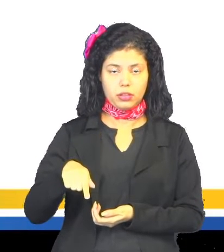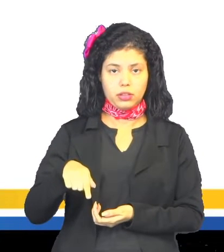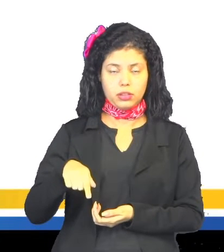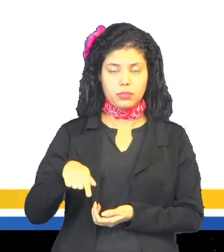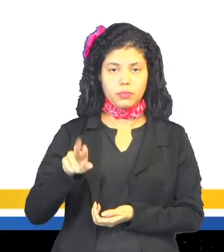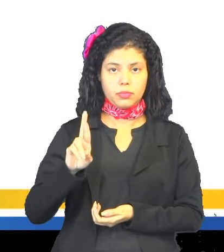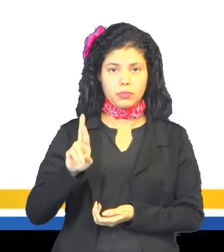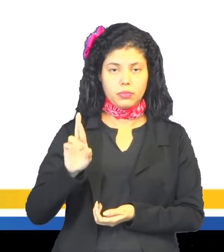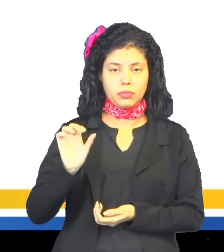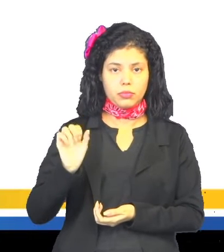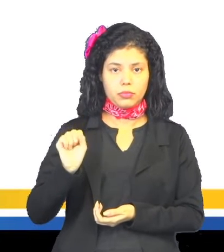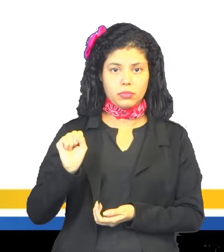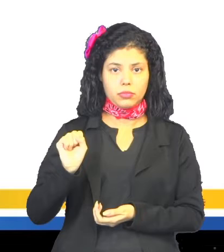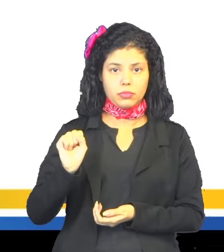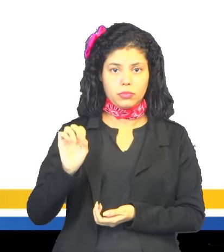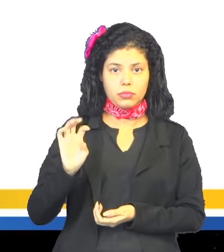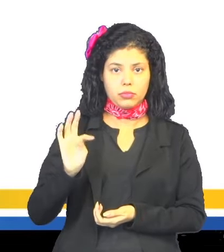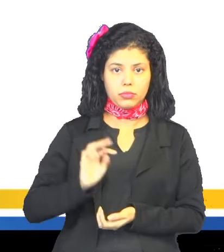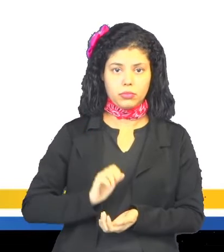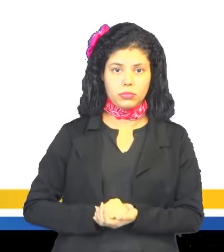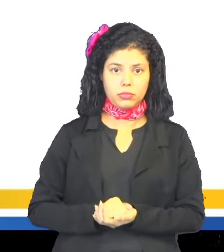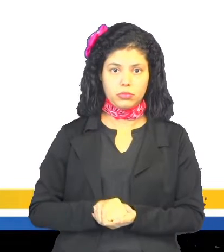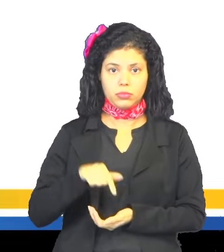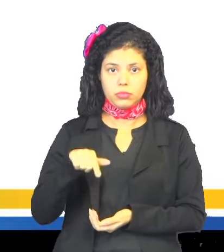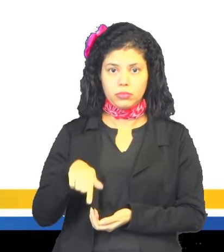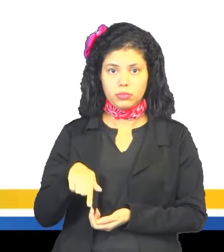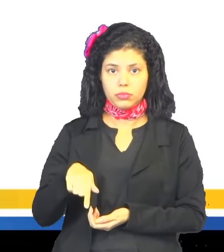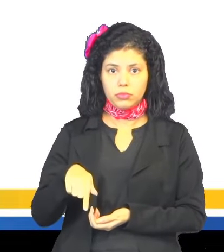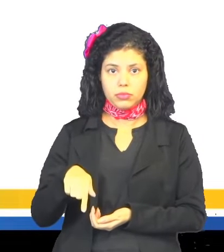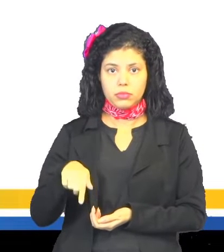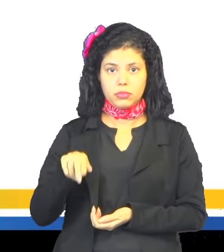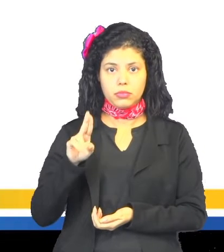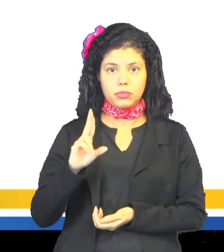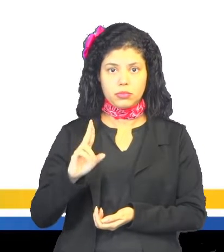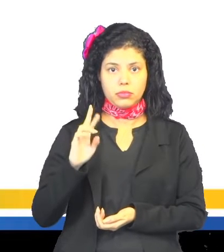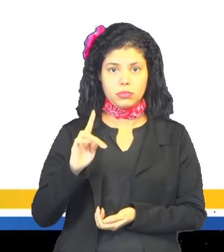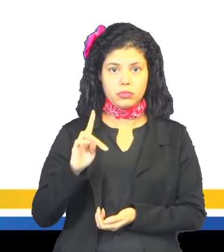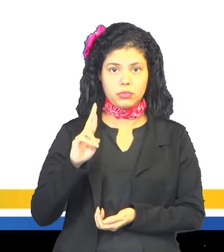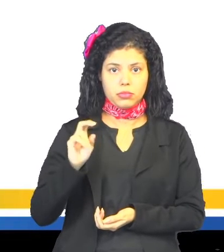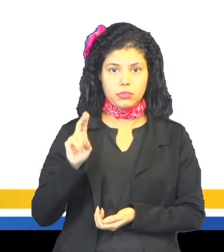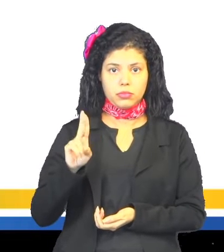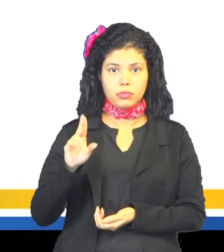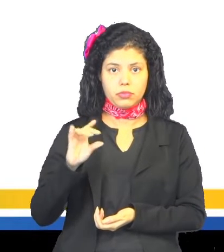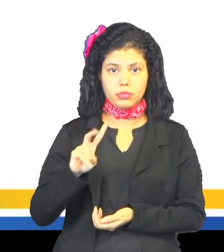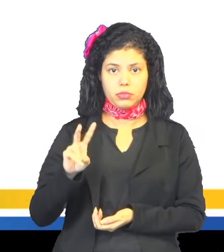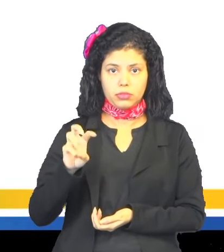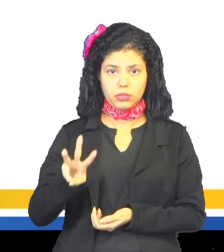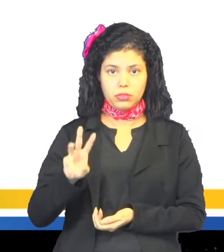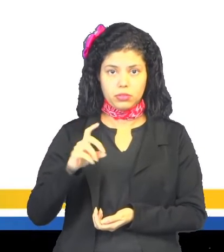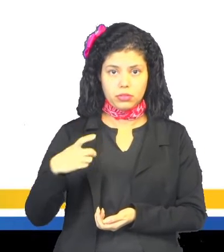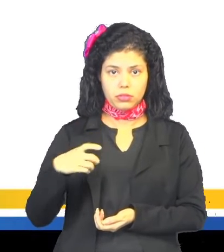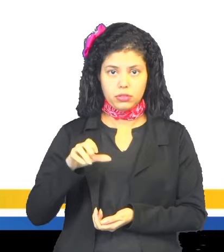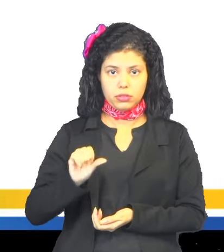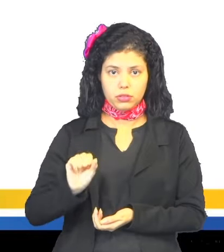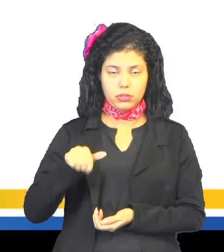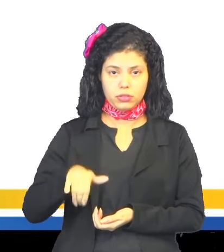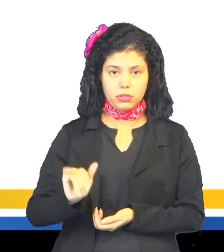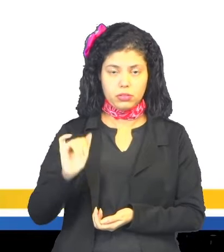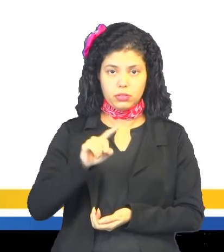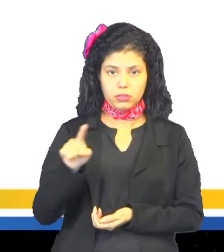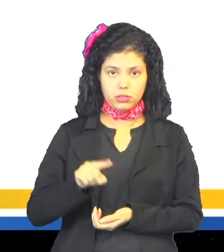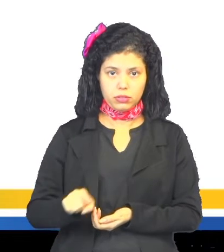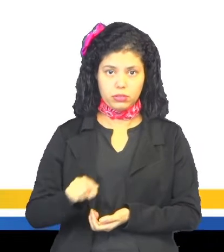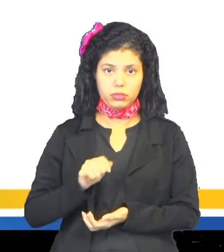o p q na verdade não é que nem espanhol Eco RS até o Alex e